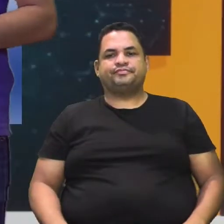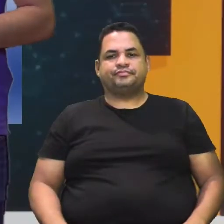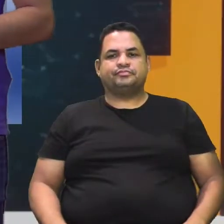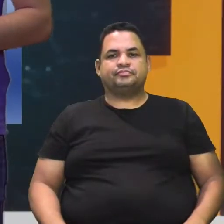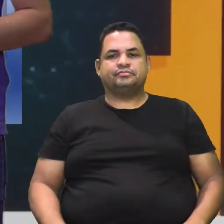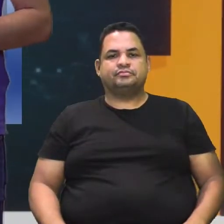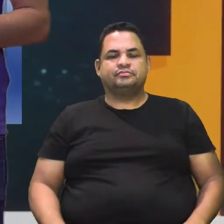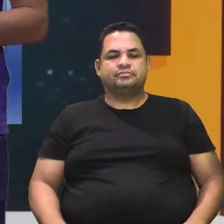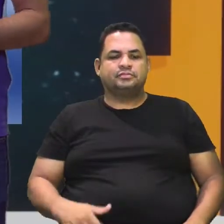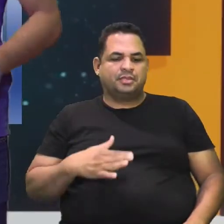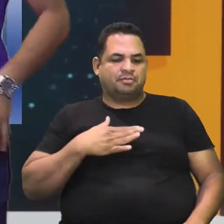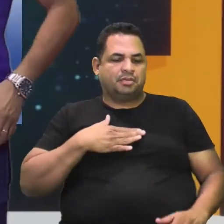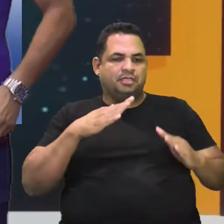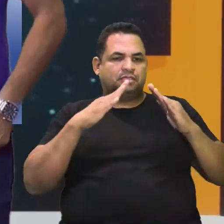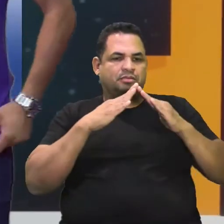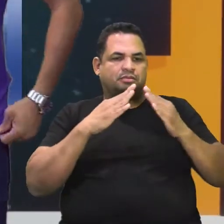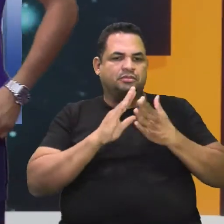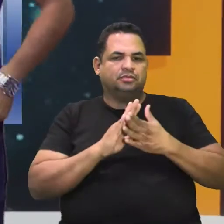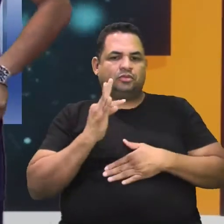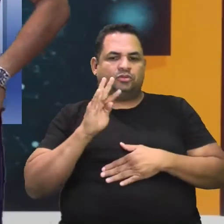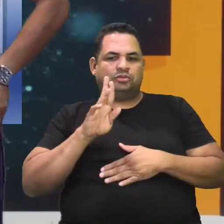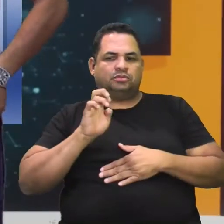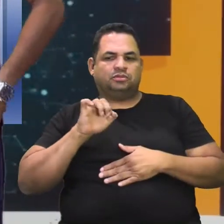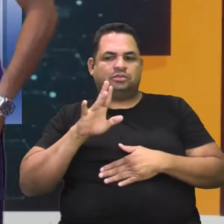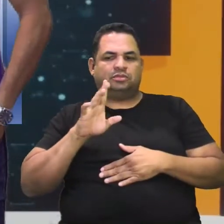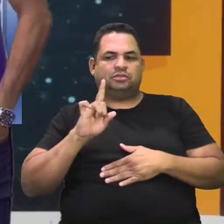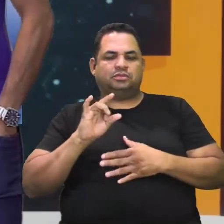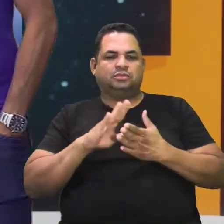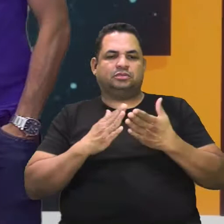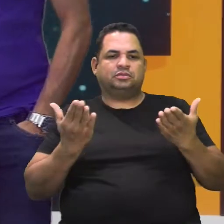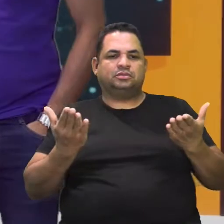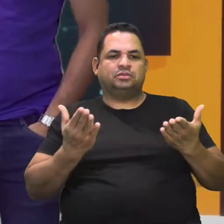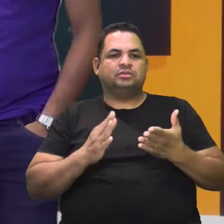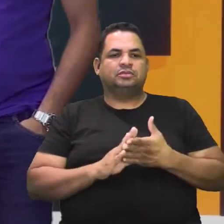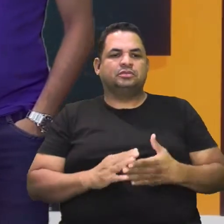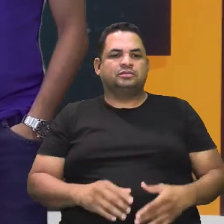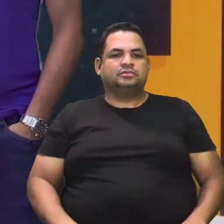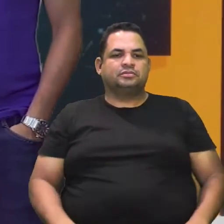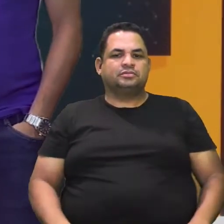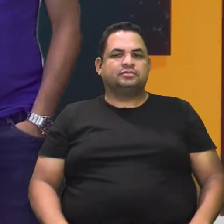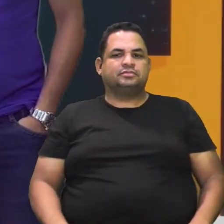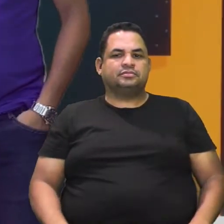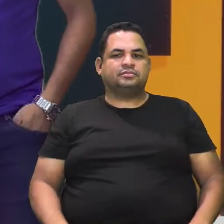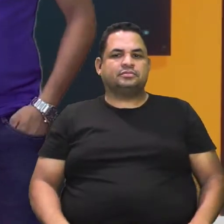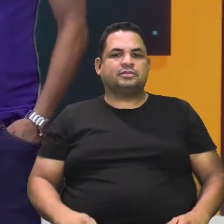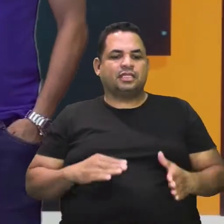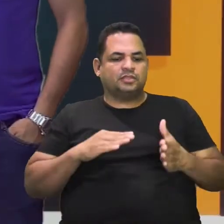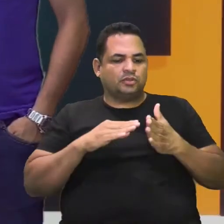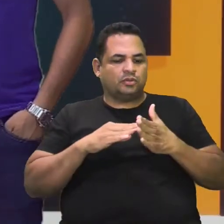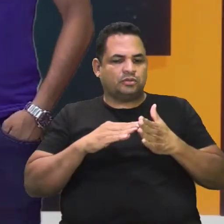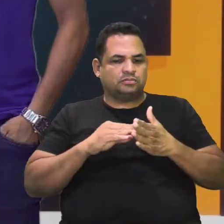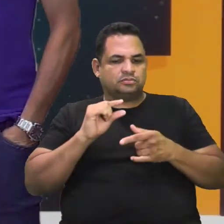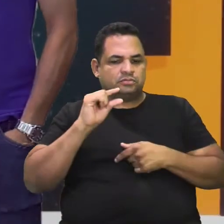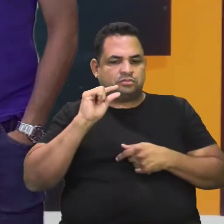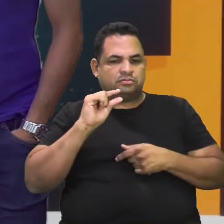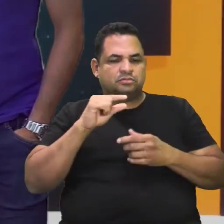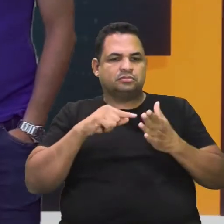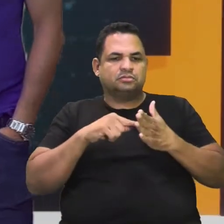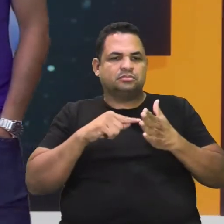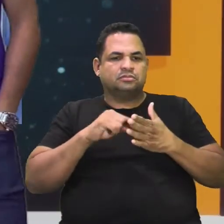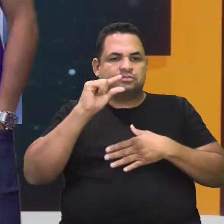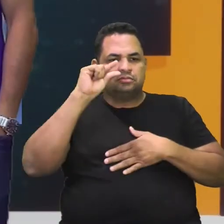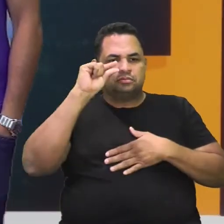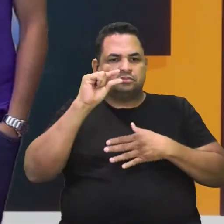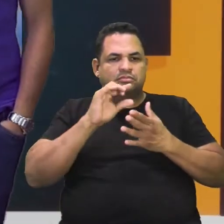minha residência. Tangente, quando a gente fala tangente, é um beicinho de pulga, né? Tá tocando. Conhece um beicinho de pulga?